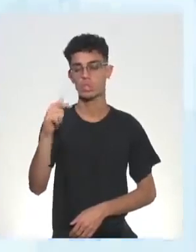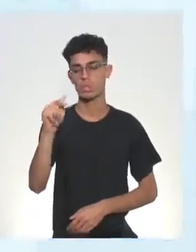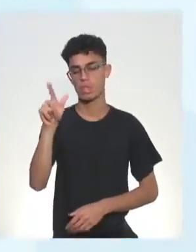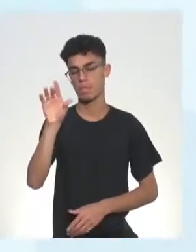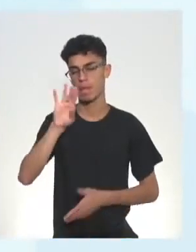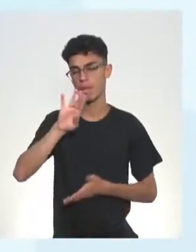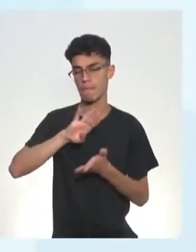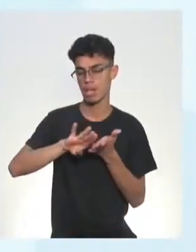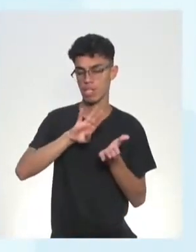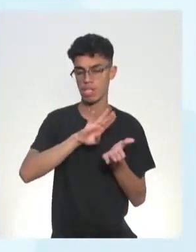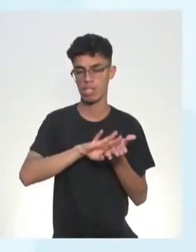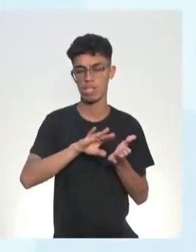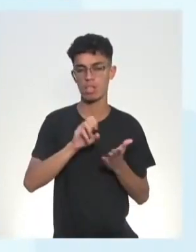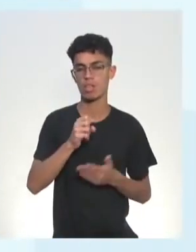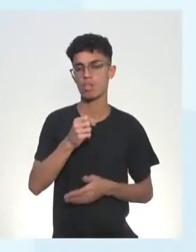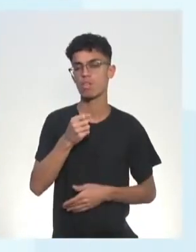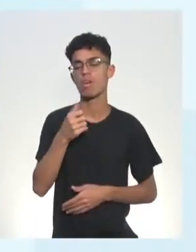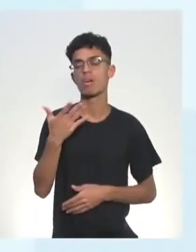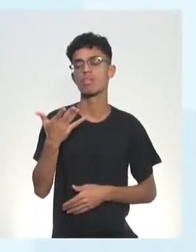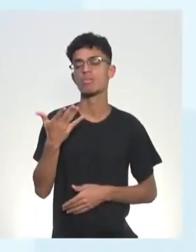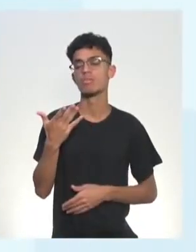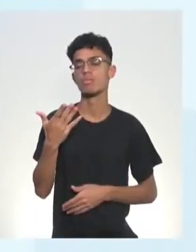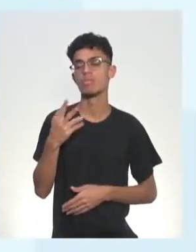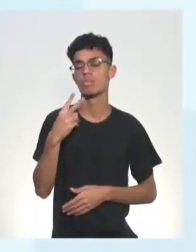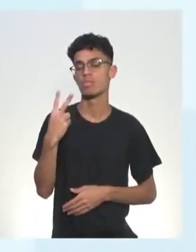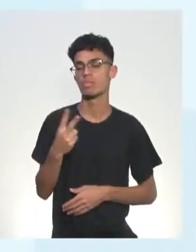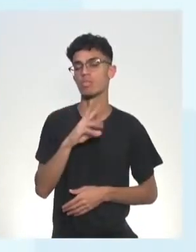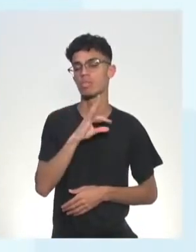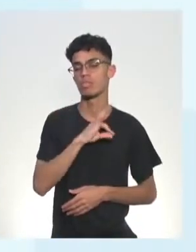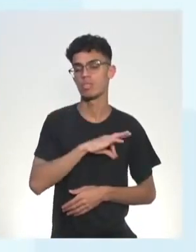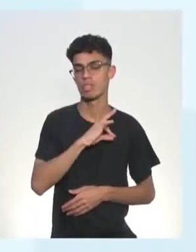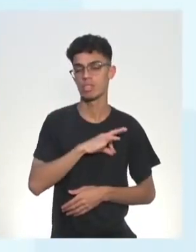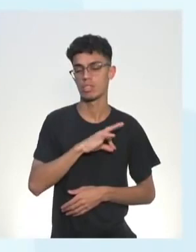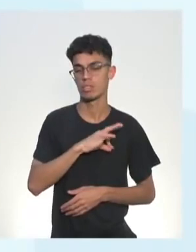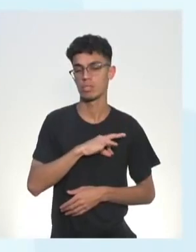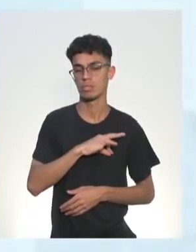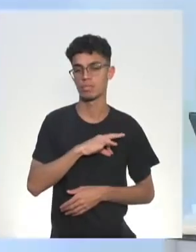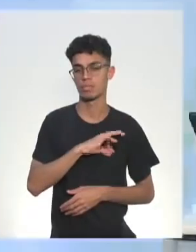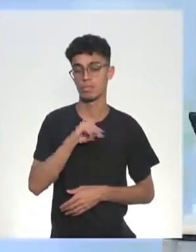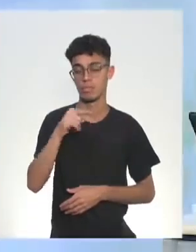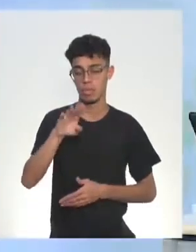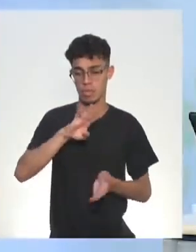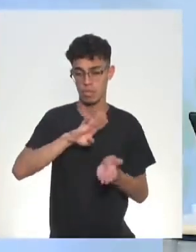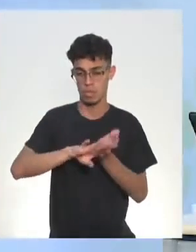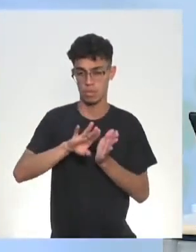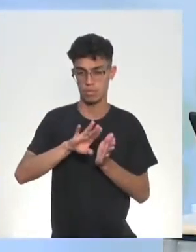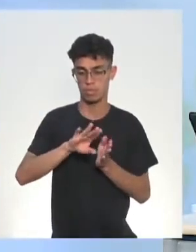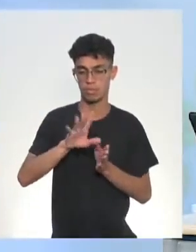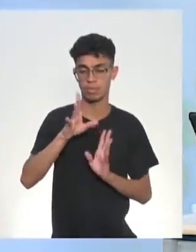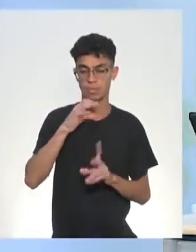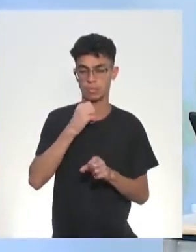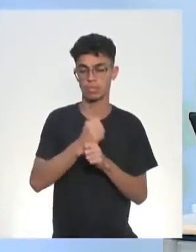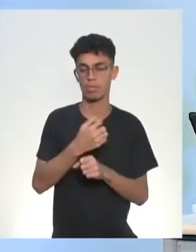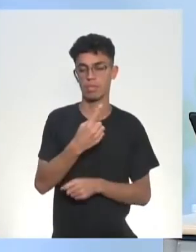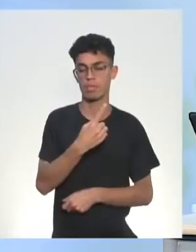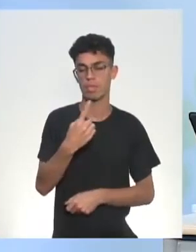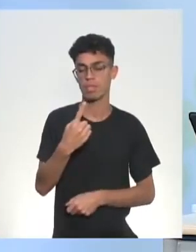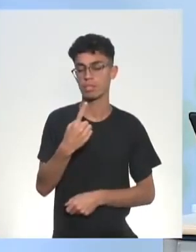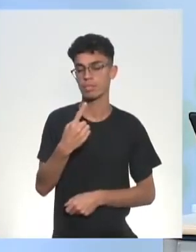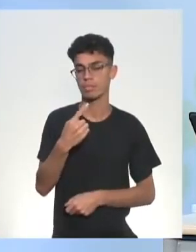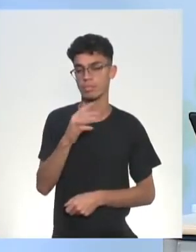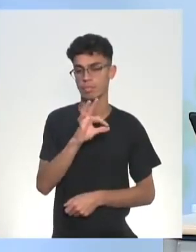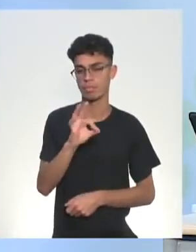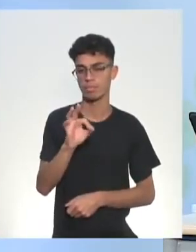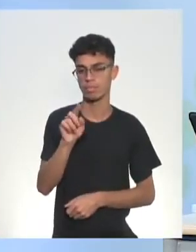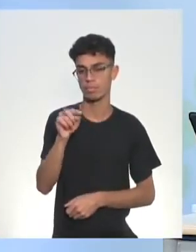este funcionário recebe líquido após os descontos? Primeira coisa que a gente tem que fazer é somar 11% mais